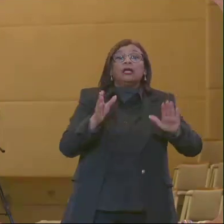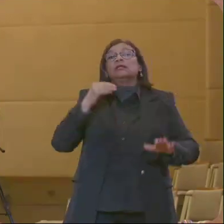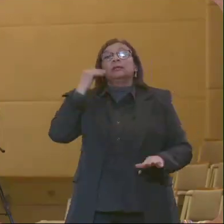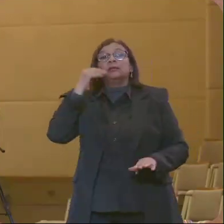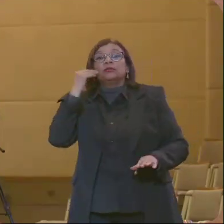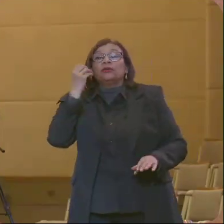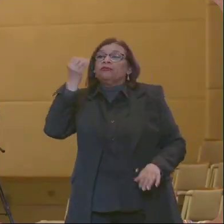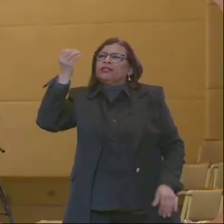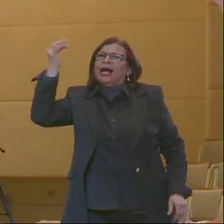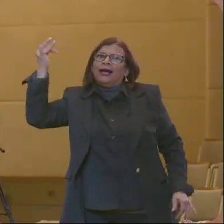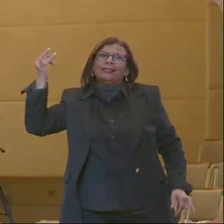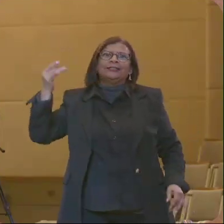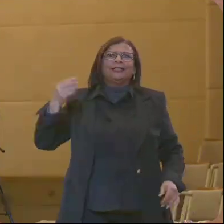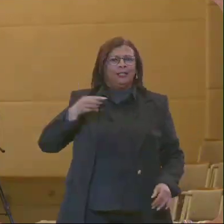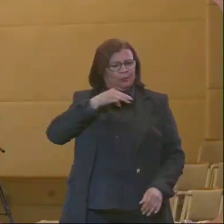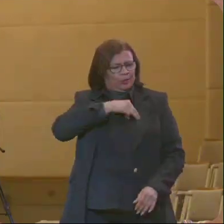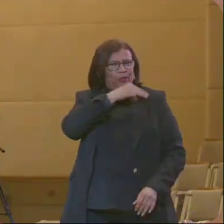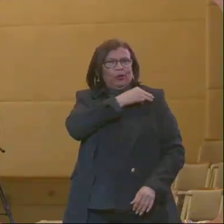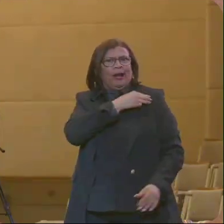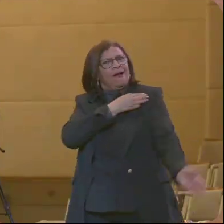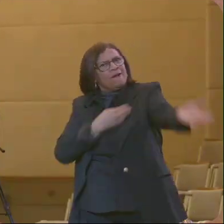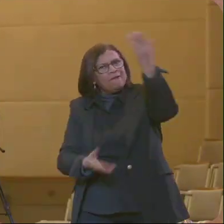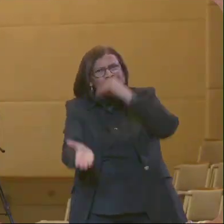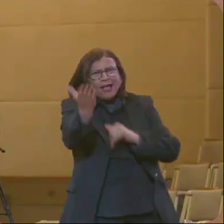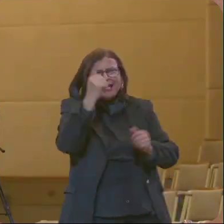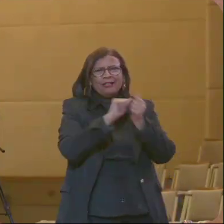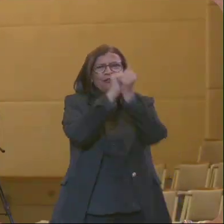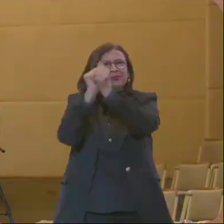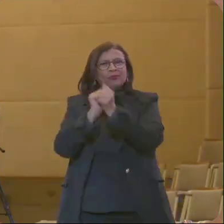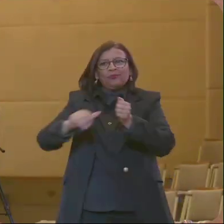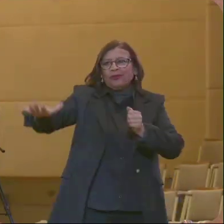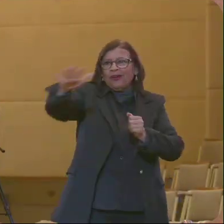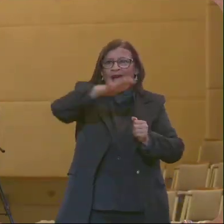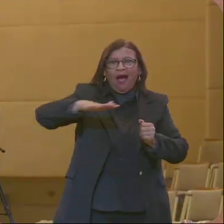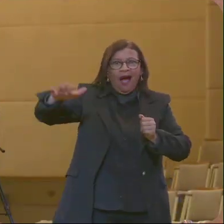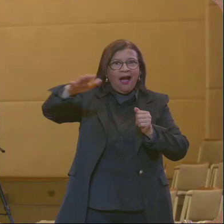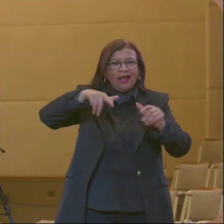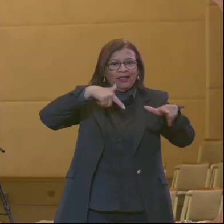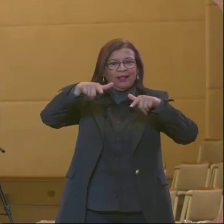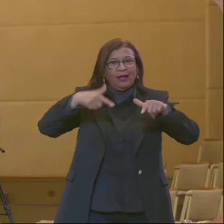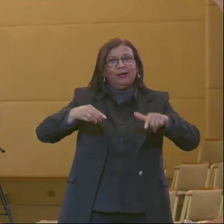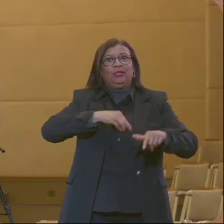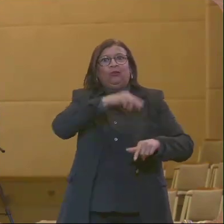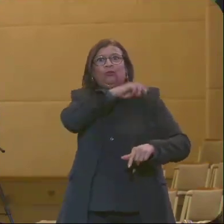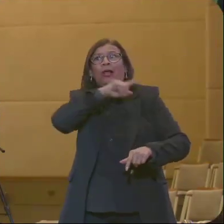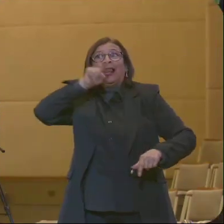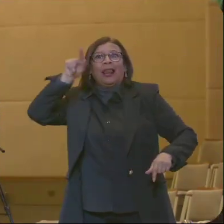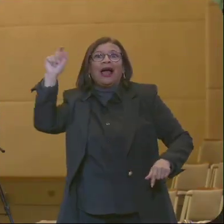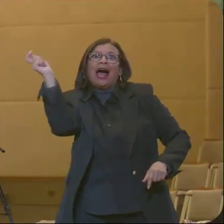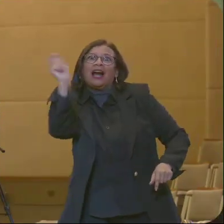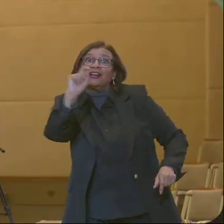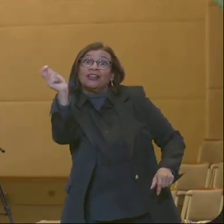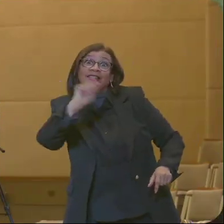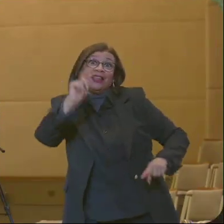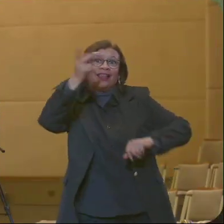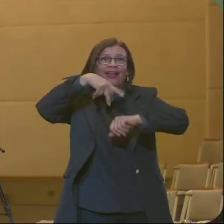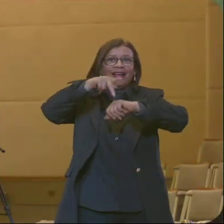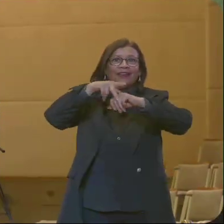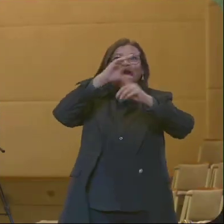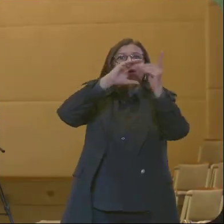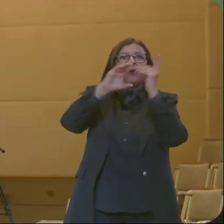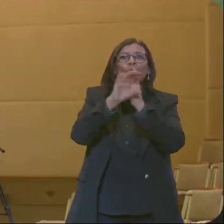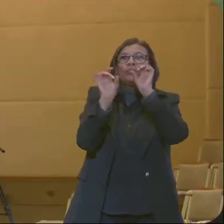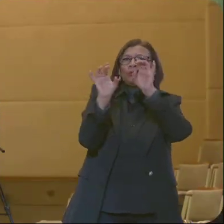de uma viagem missionária? Então vem participar com a nossa área de missões lá para a Argentina. Vão ser cultos especiais, trabalho